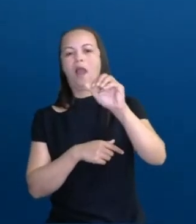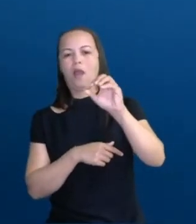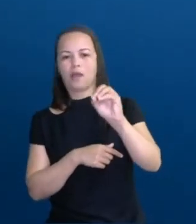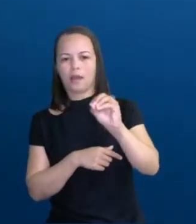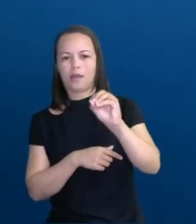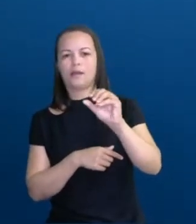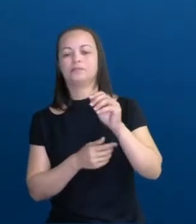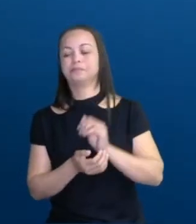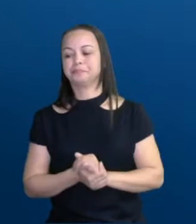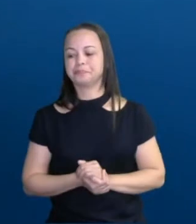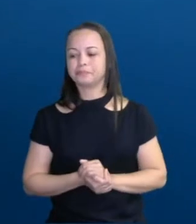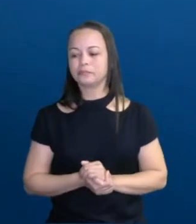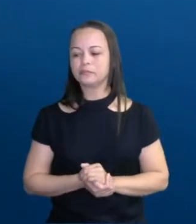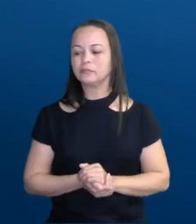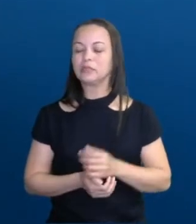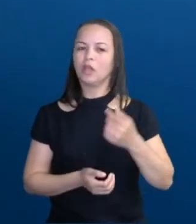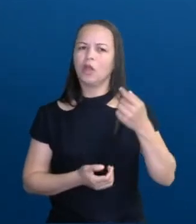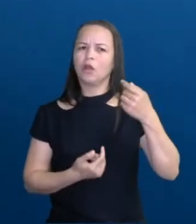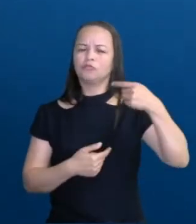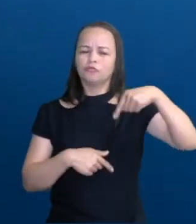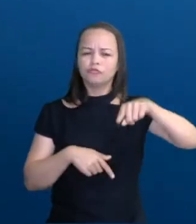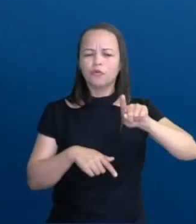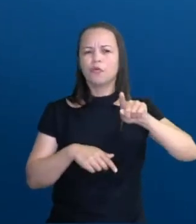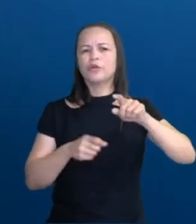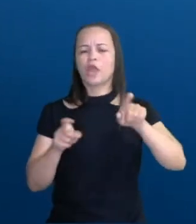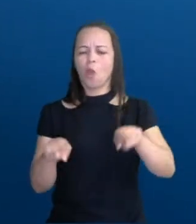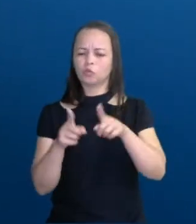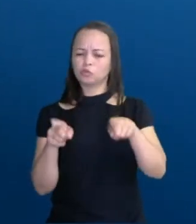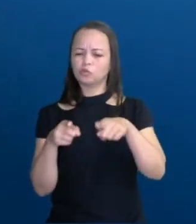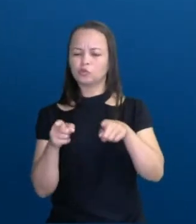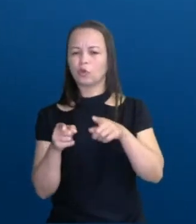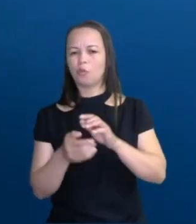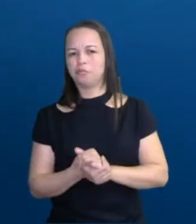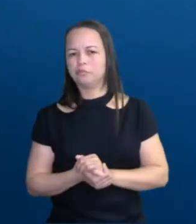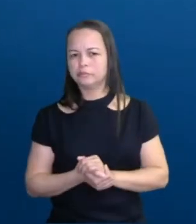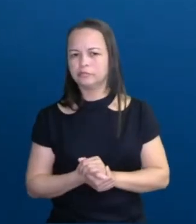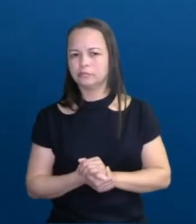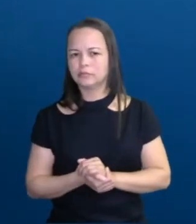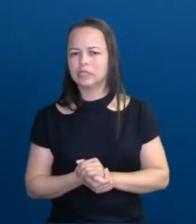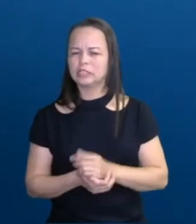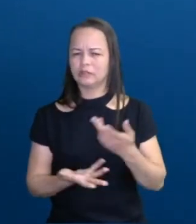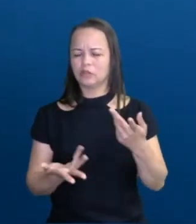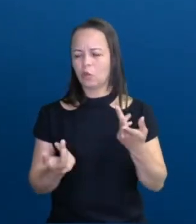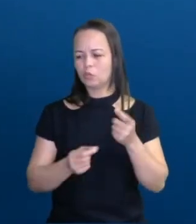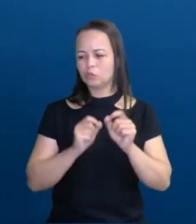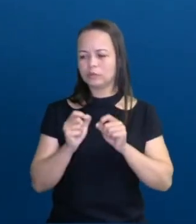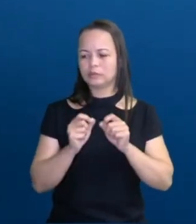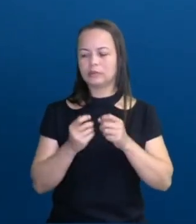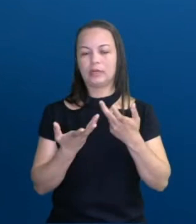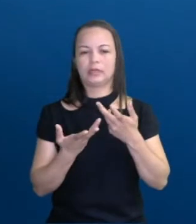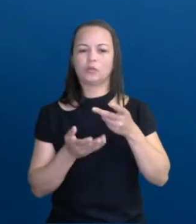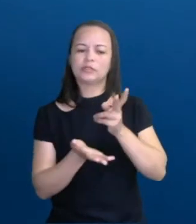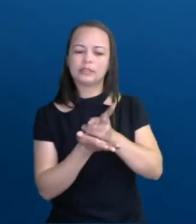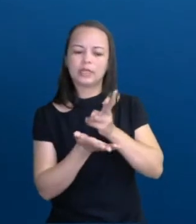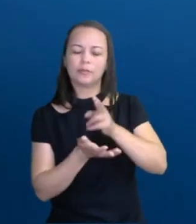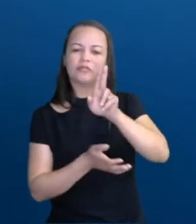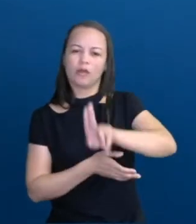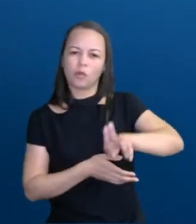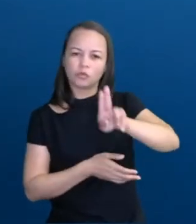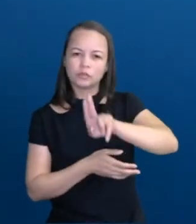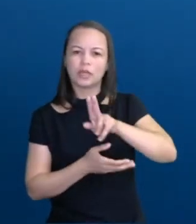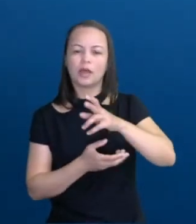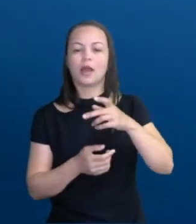ao shopping se eu disser assim Vou no supermercado estaria correto não não estaria O